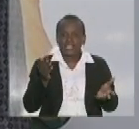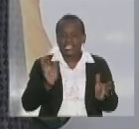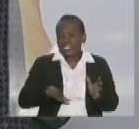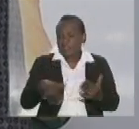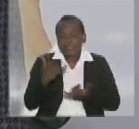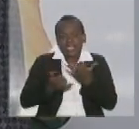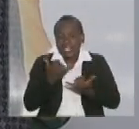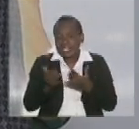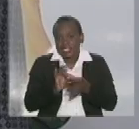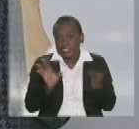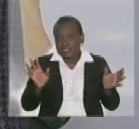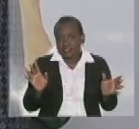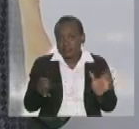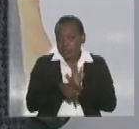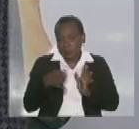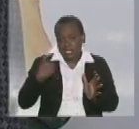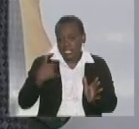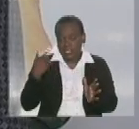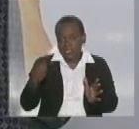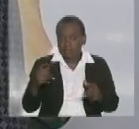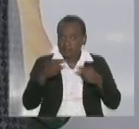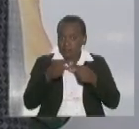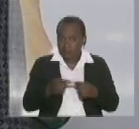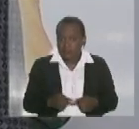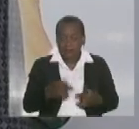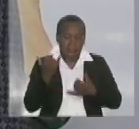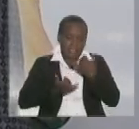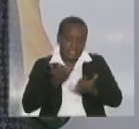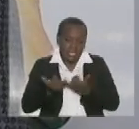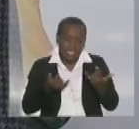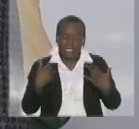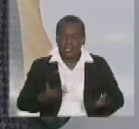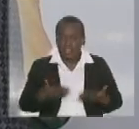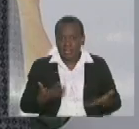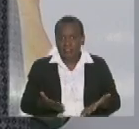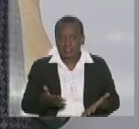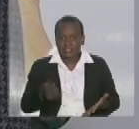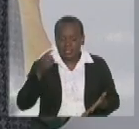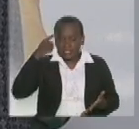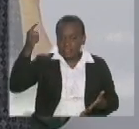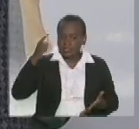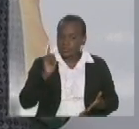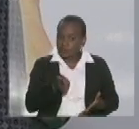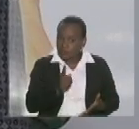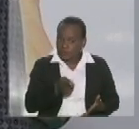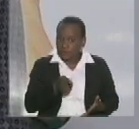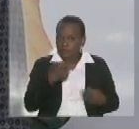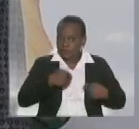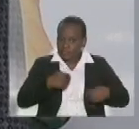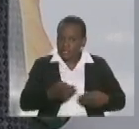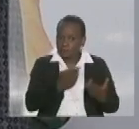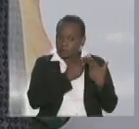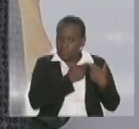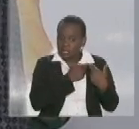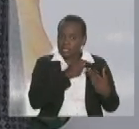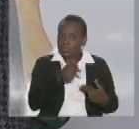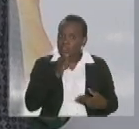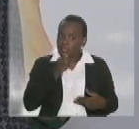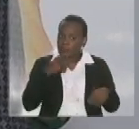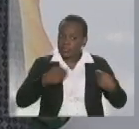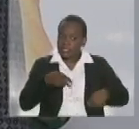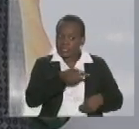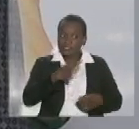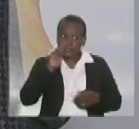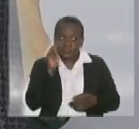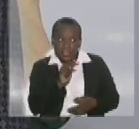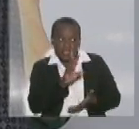ser infantil, né? Como a idade pedia, né? Brincar mais leve, eu era lembrada que eu tinha os 2 irmãos para